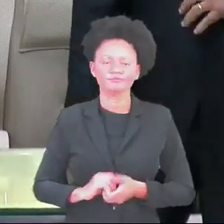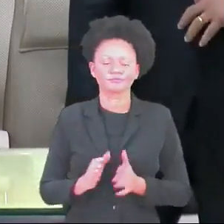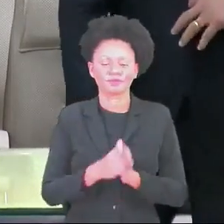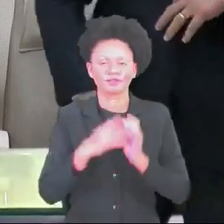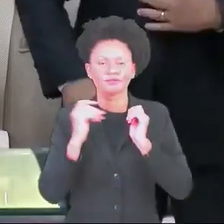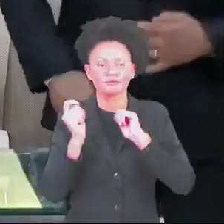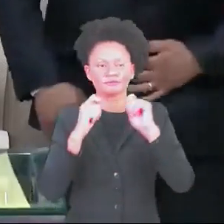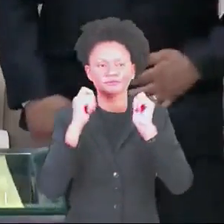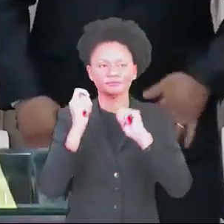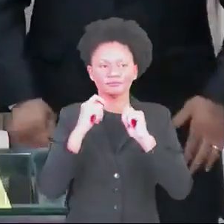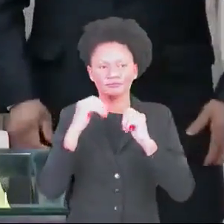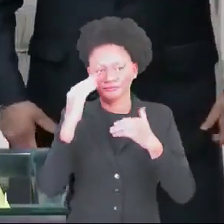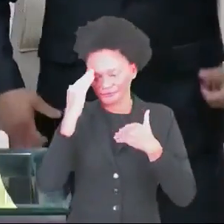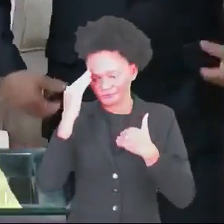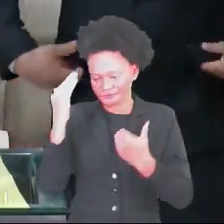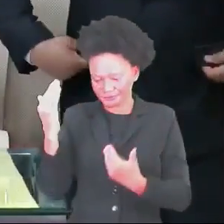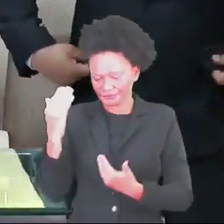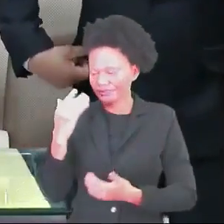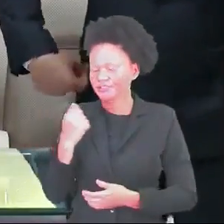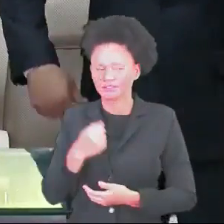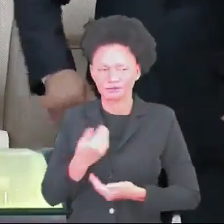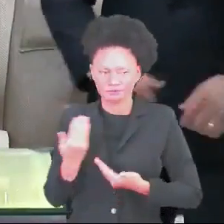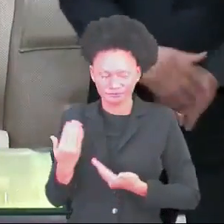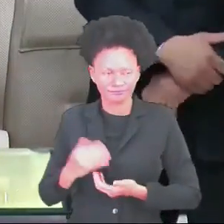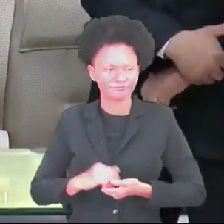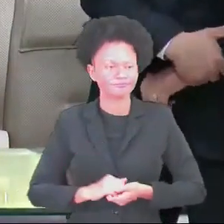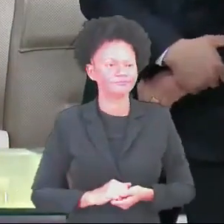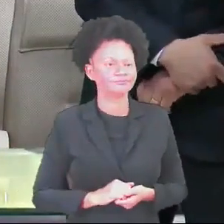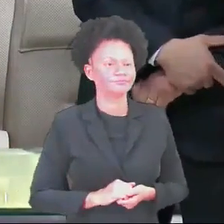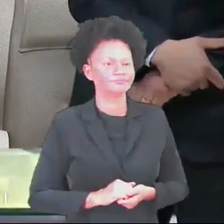Aleluia, obrigado, meu amigo. Obrigado.